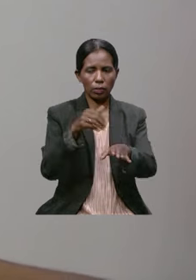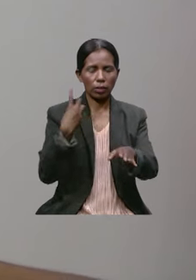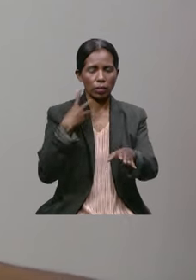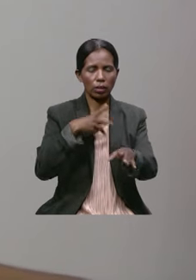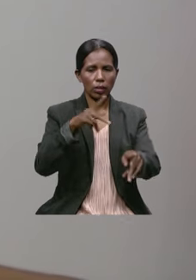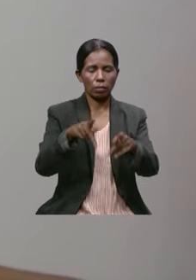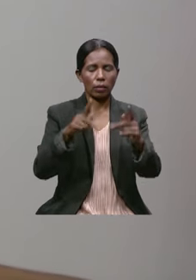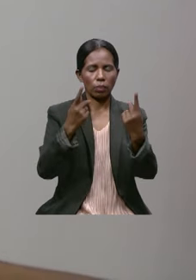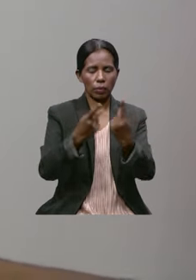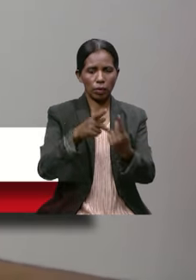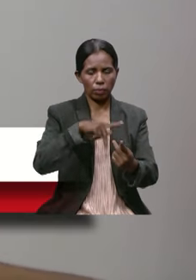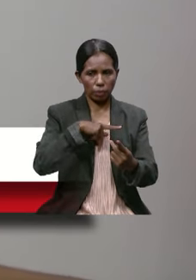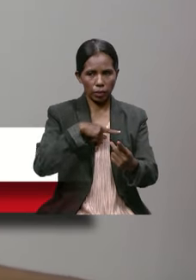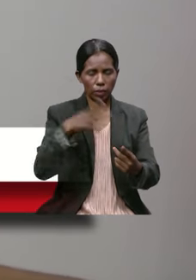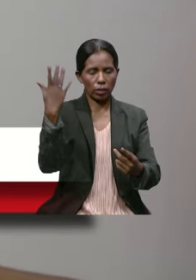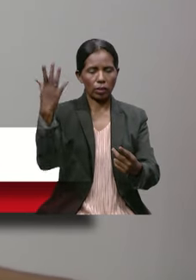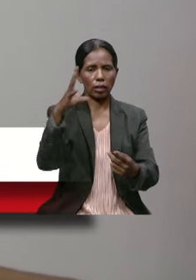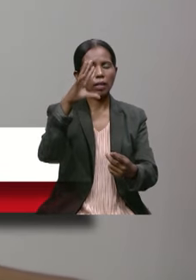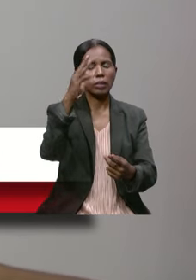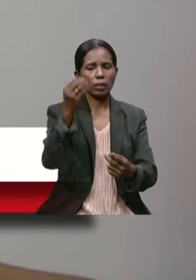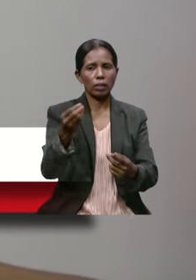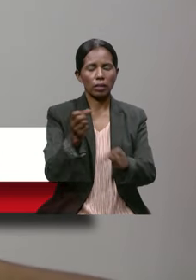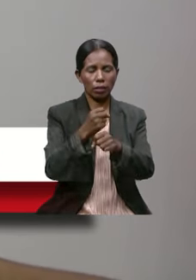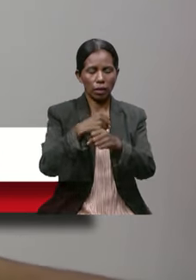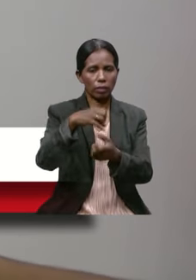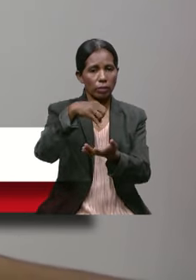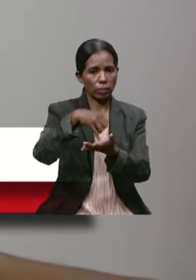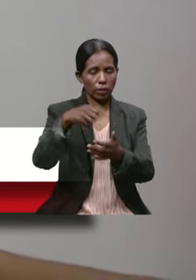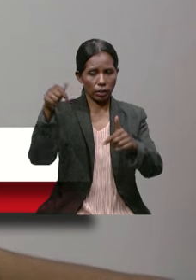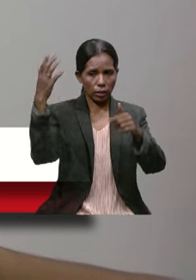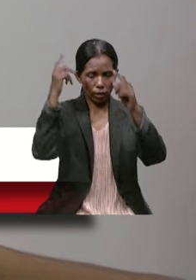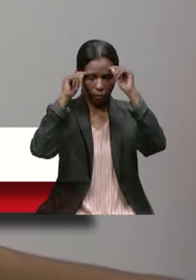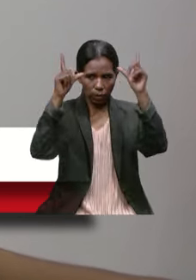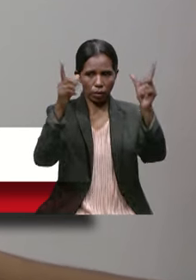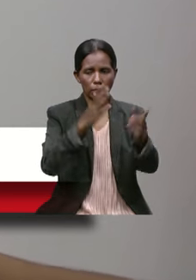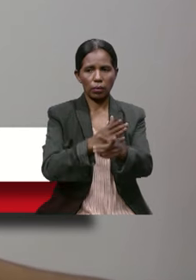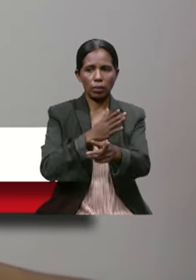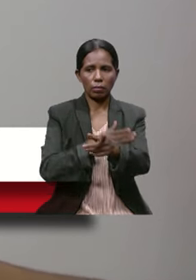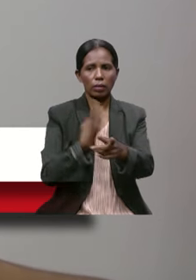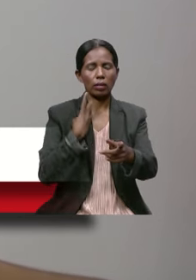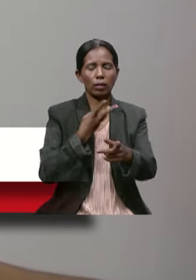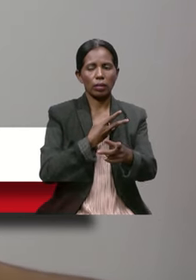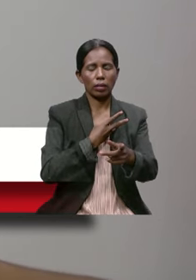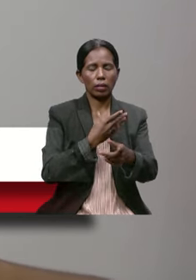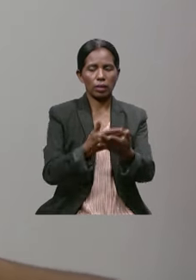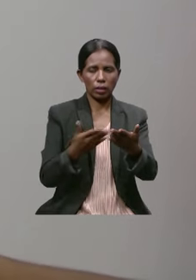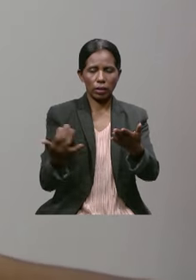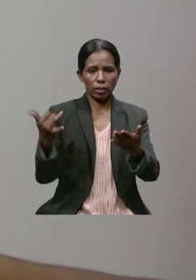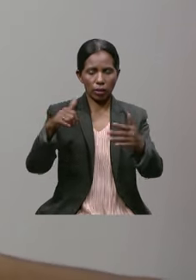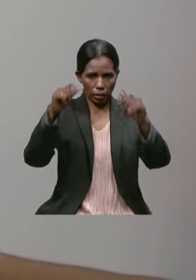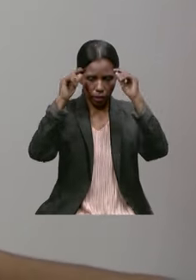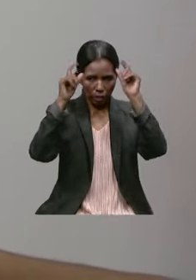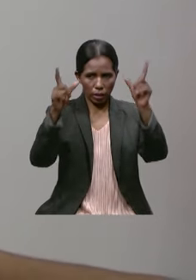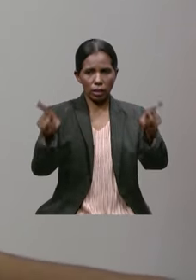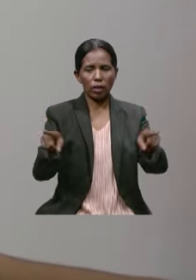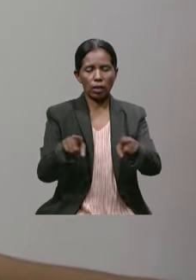investimento setor privado di Jakarta at bela investimento ya Timor Leste, no mo bela promove mo sitene ya produto nebe mak a potensi ya Timor Leste, lili